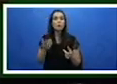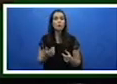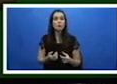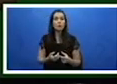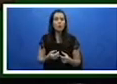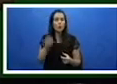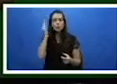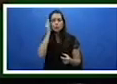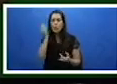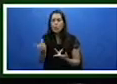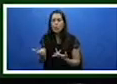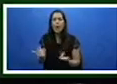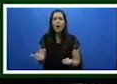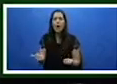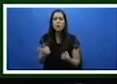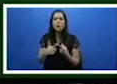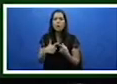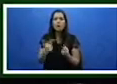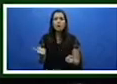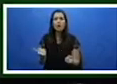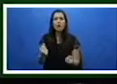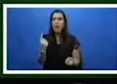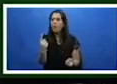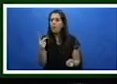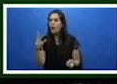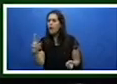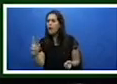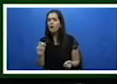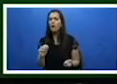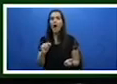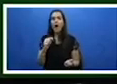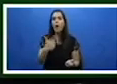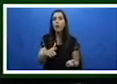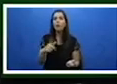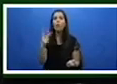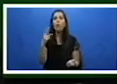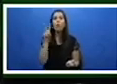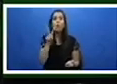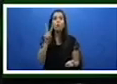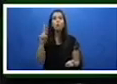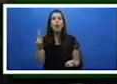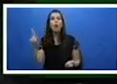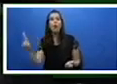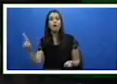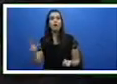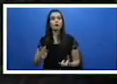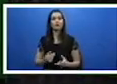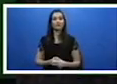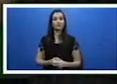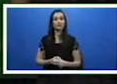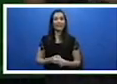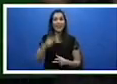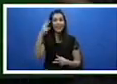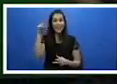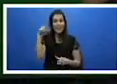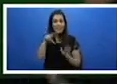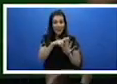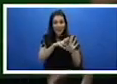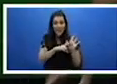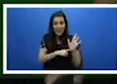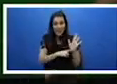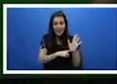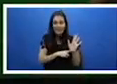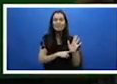o mesmo som, professora, por que uma tem um R só e a outra tem 2? Ah, lembra daquela regrinha?